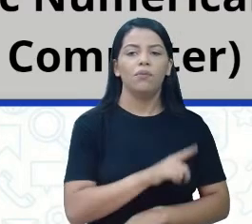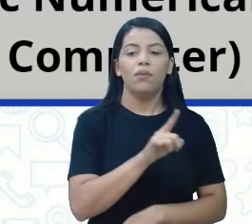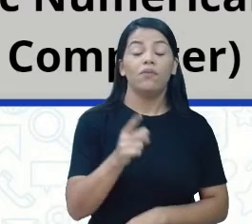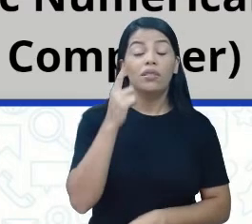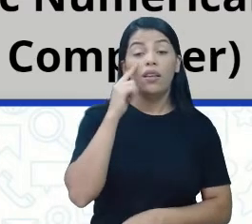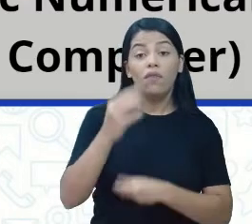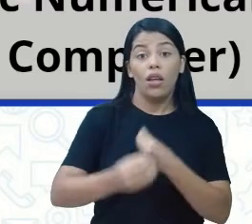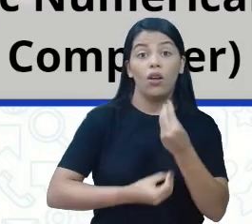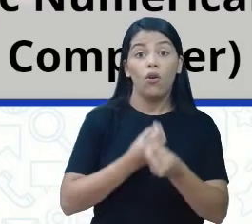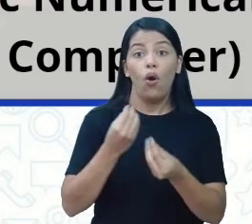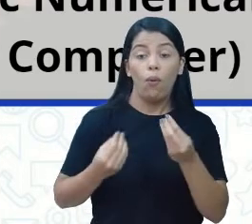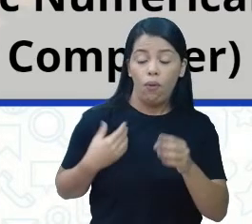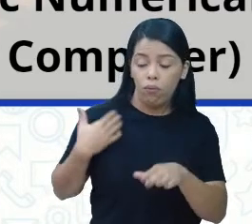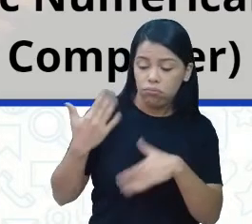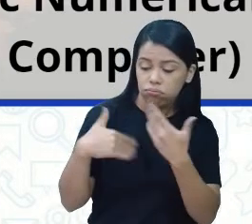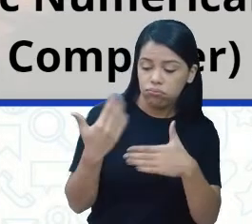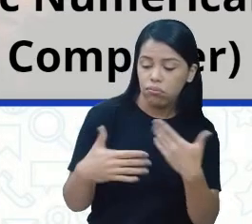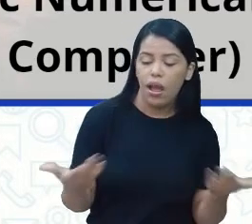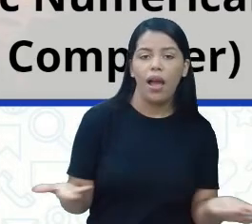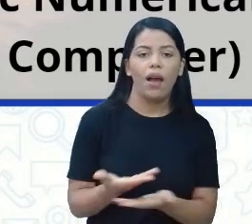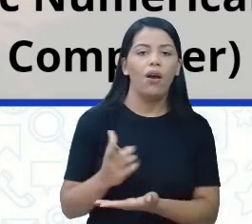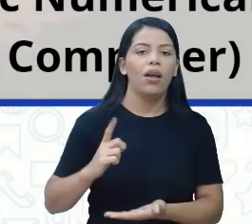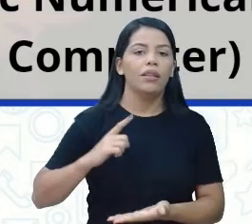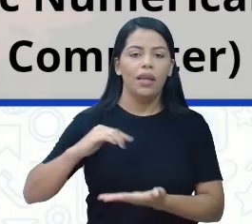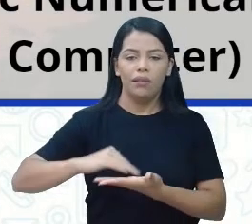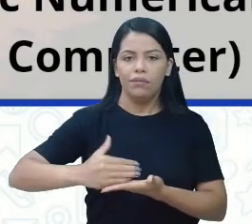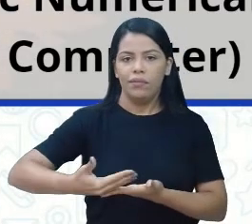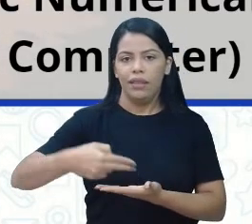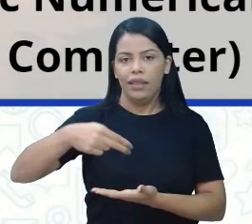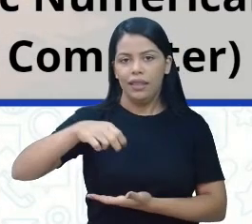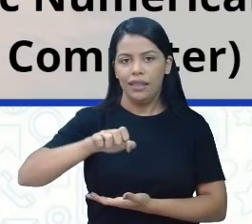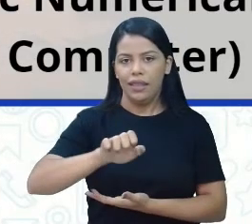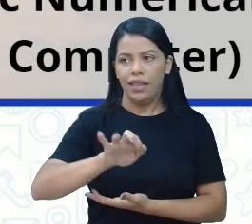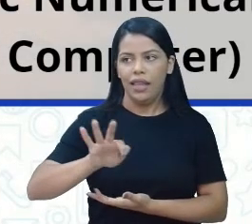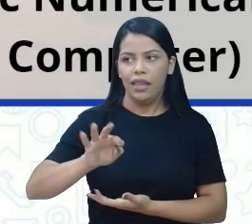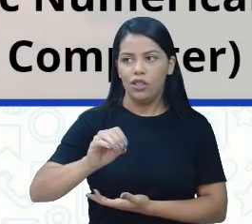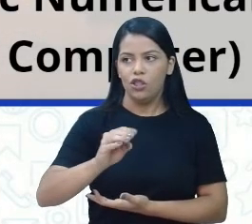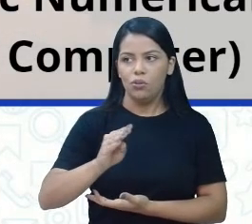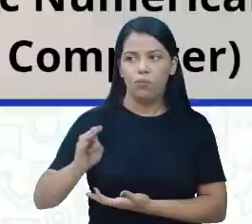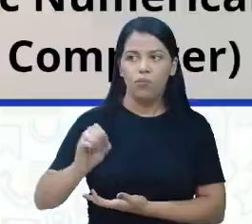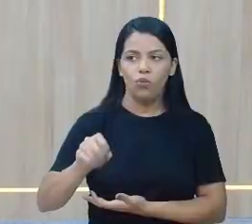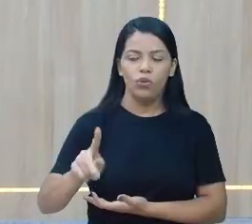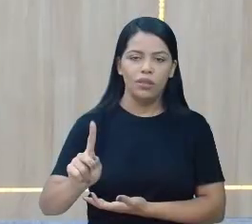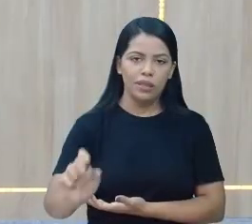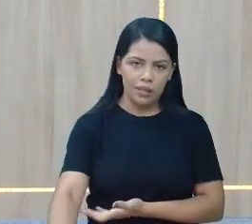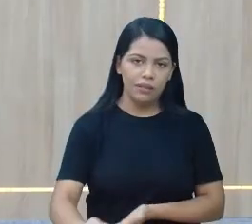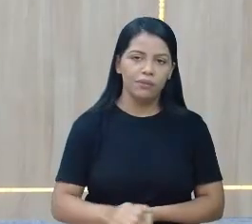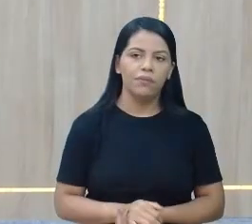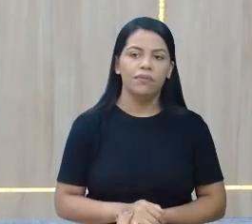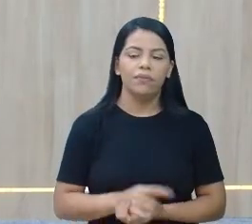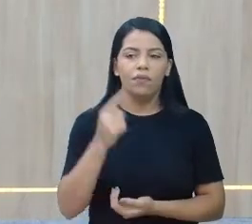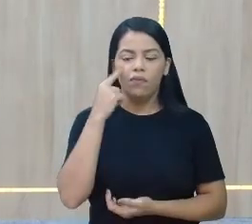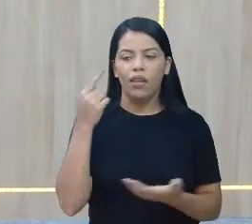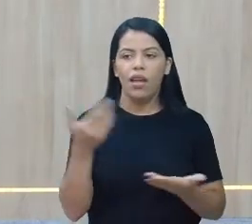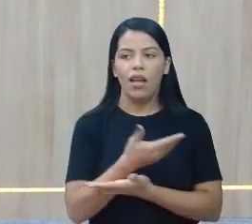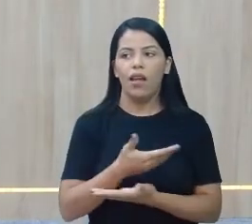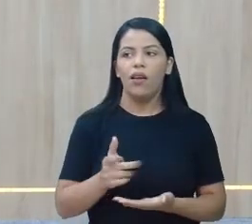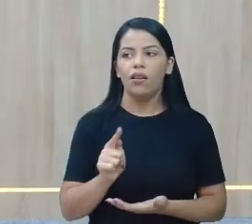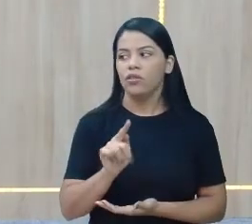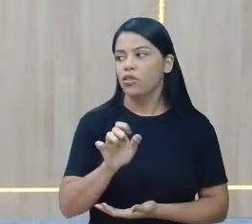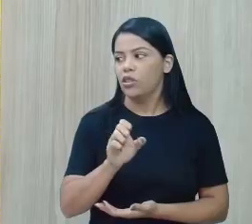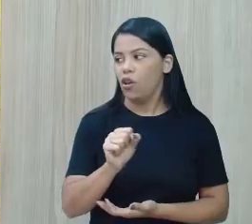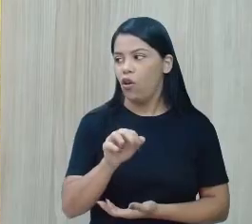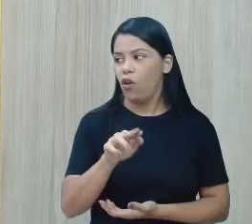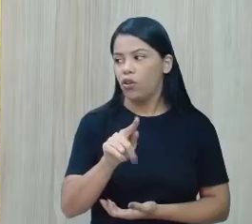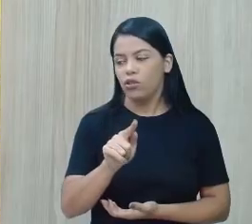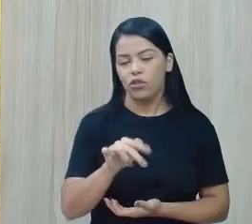você ver como agora avançamos, nós temos até agora netbooks, professor. Bem mais prático. Pronto, veja só. Corta ali para o professor Giorgio. Olha só o computador